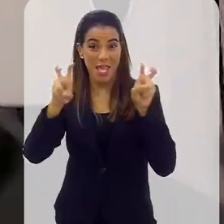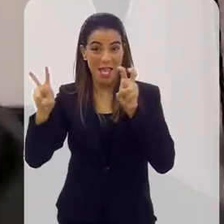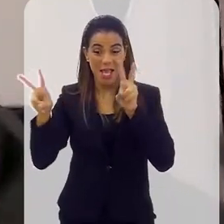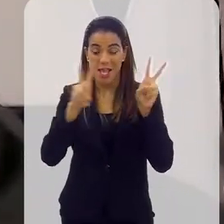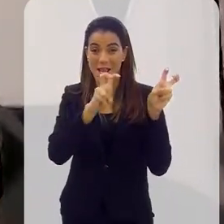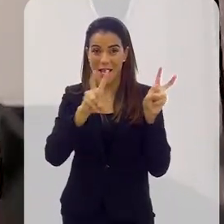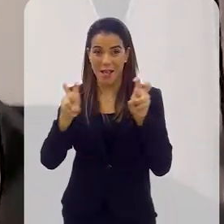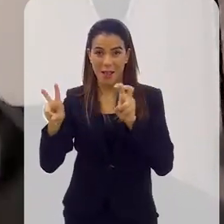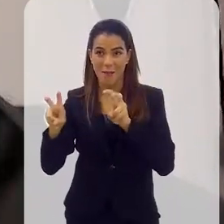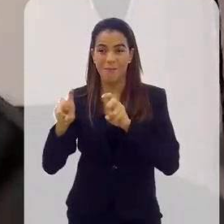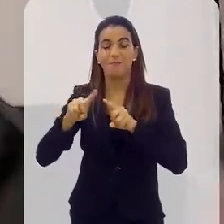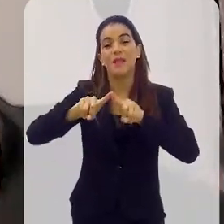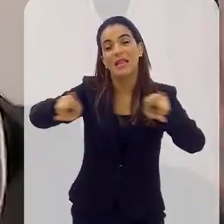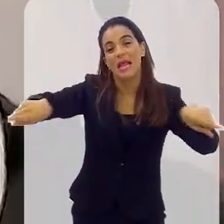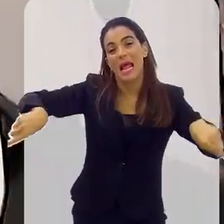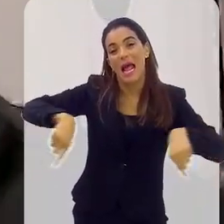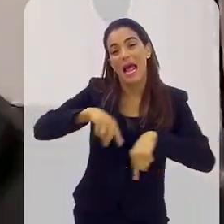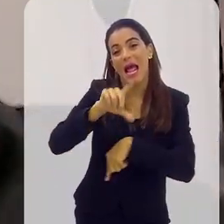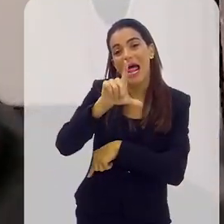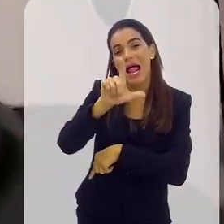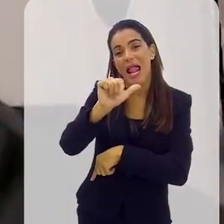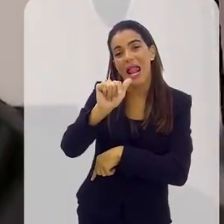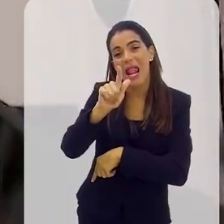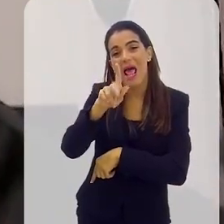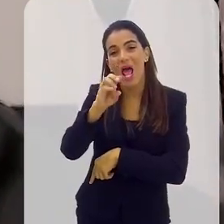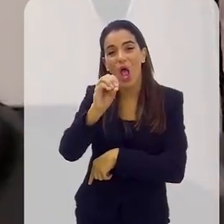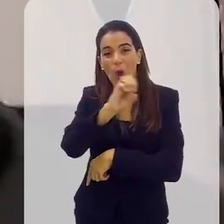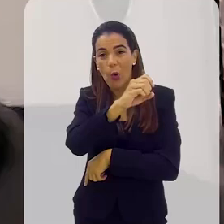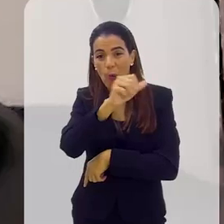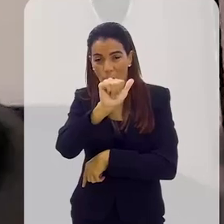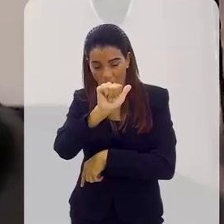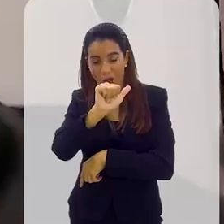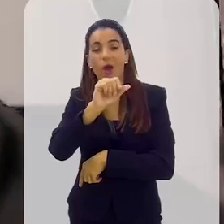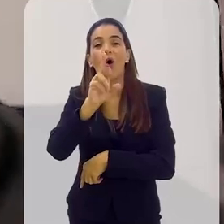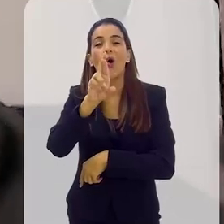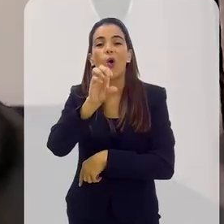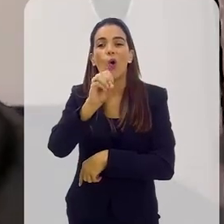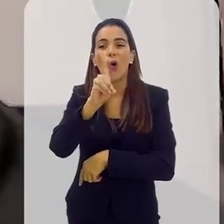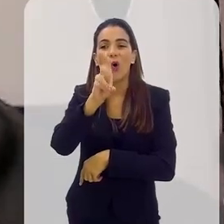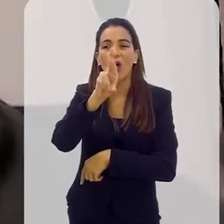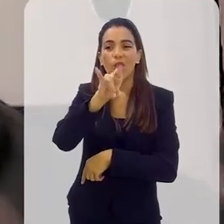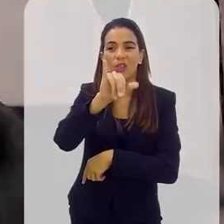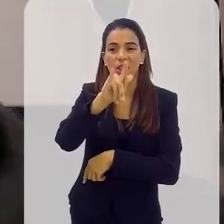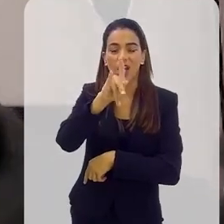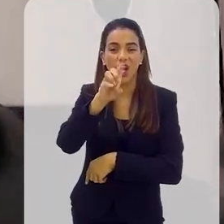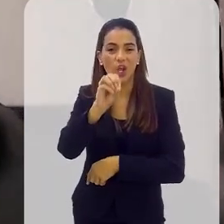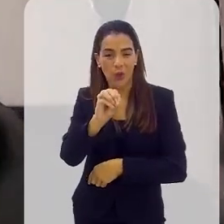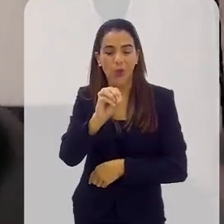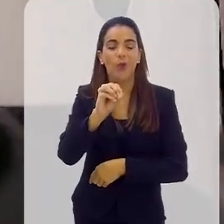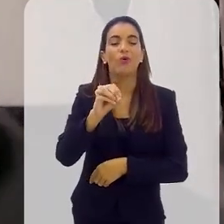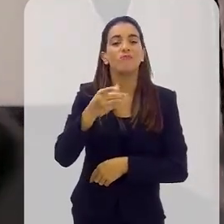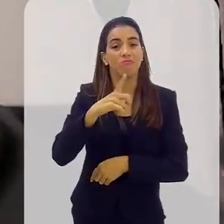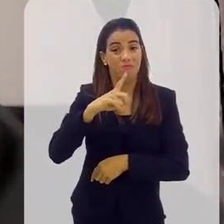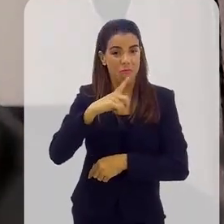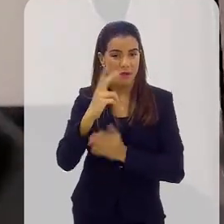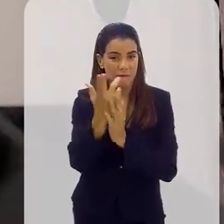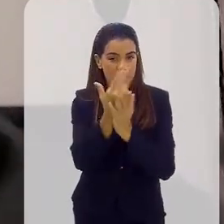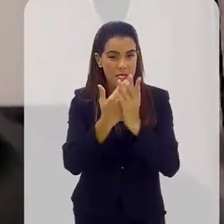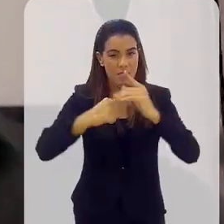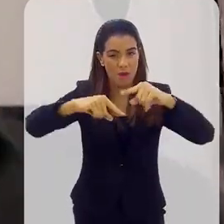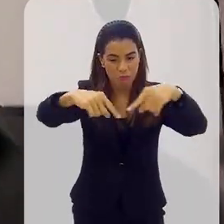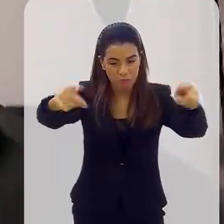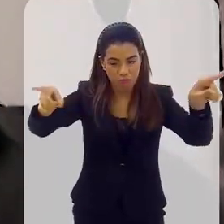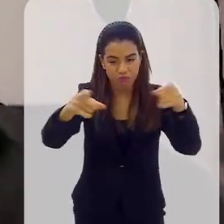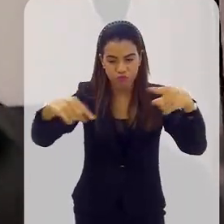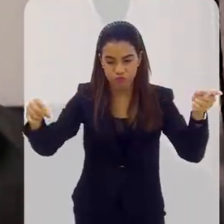a serem feitos, né? A Lagoa Rodrigo de Freitas. Eu lembro de um que era Lagoa Rodrigo de Freitas. Então, você tinha que fazer um desenho sobre a Lagoa Rodrigo de